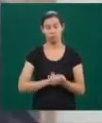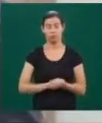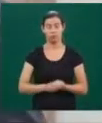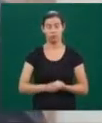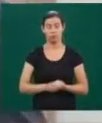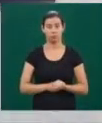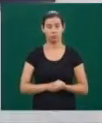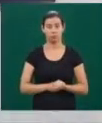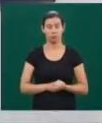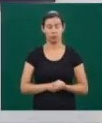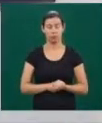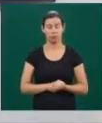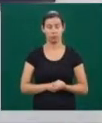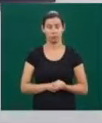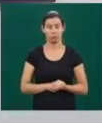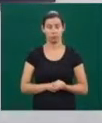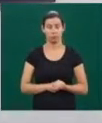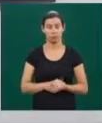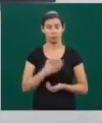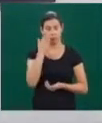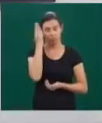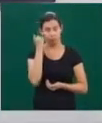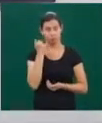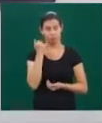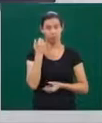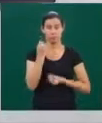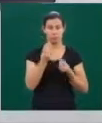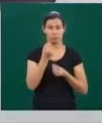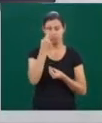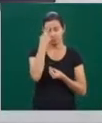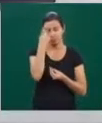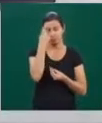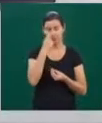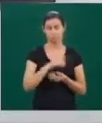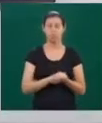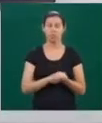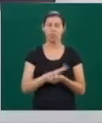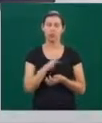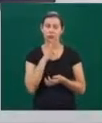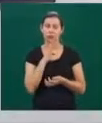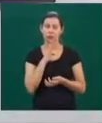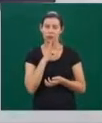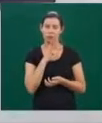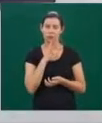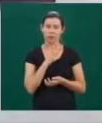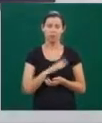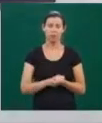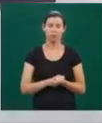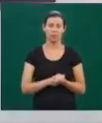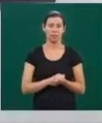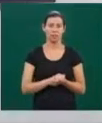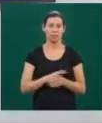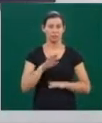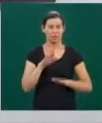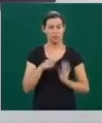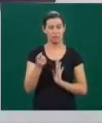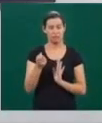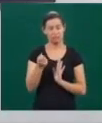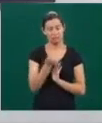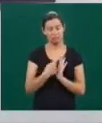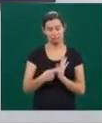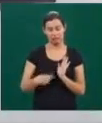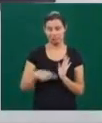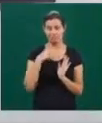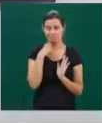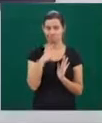ressocialização futura. Sabe quando você tem grandes ideias e muito conhecimento sobre determinadas áreas, mas nem sempre consegue colocar